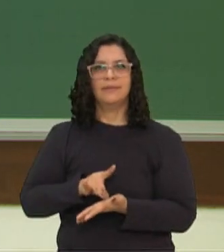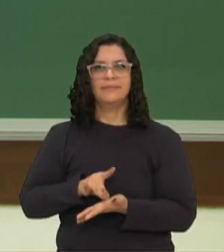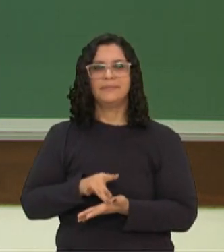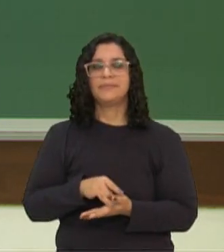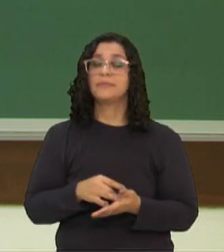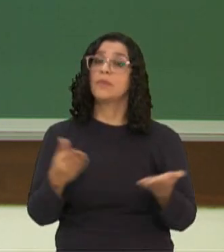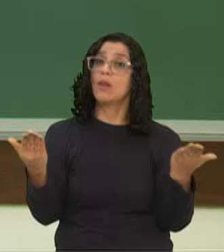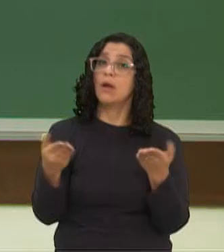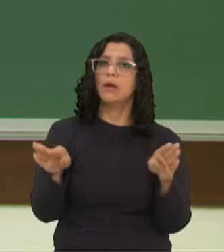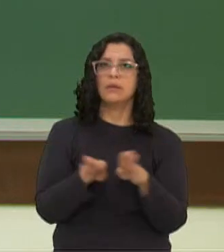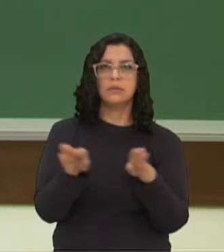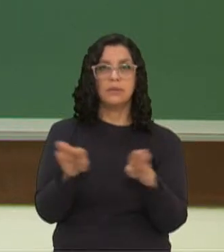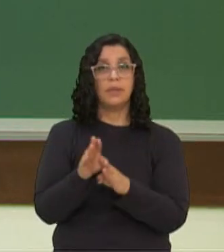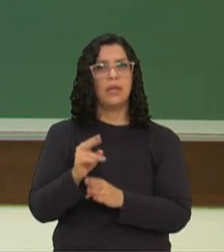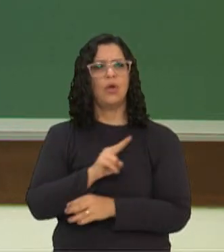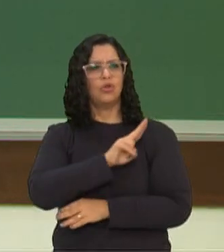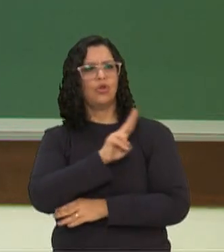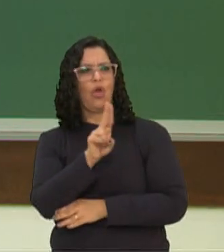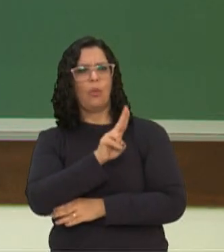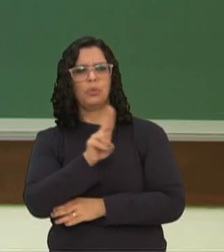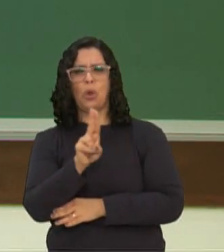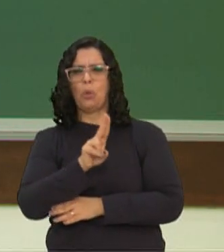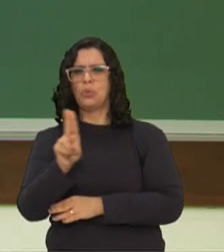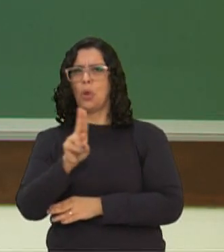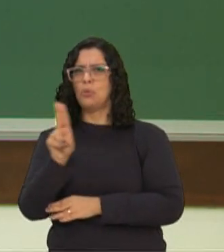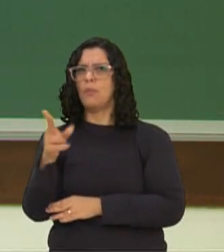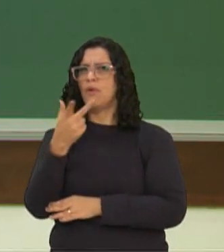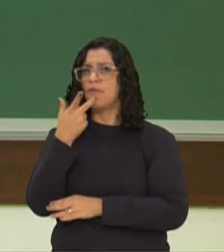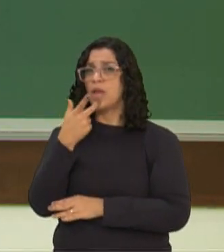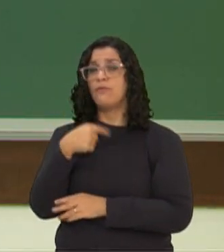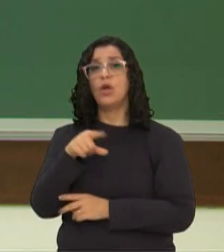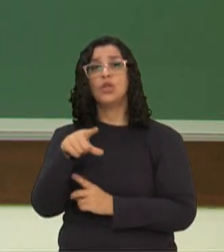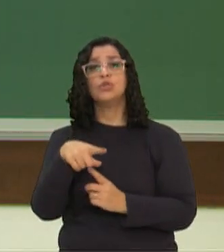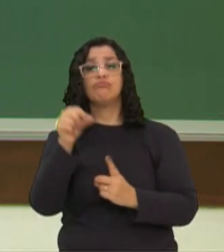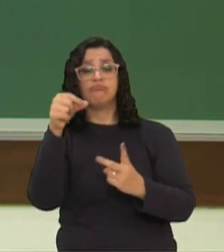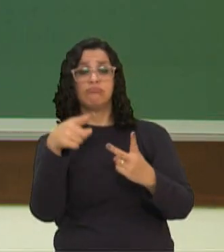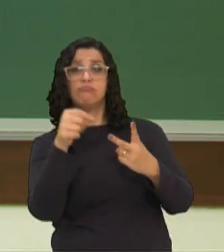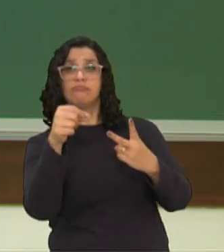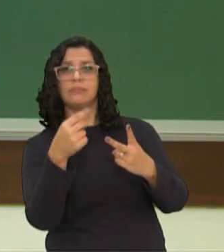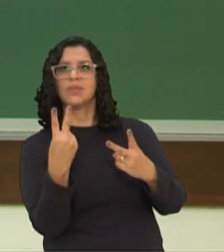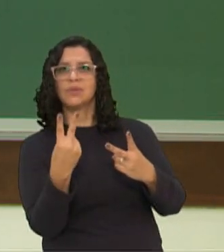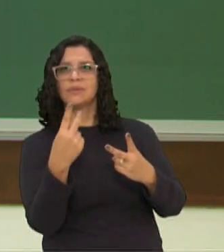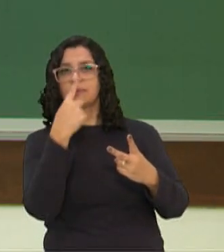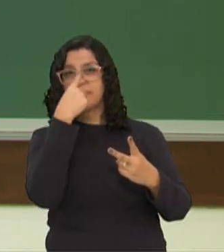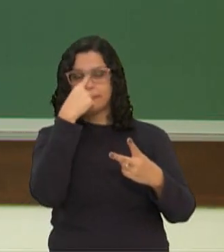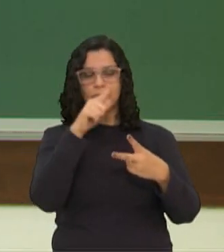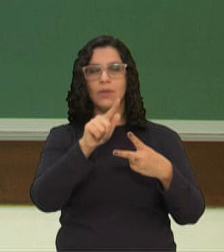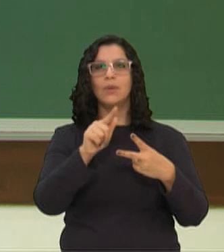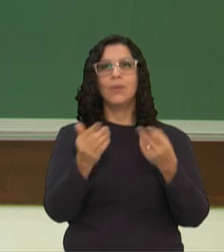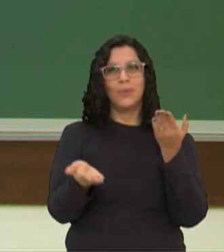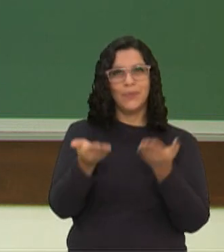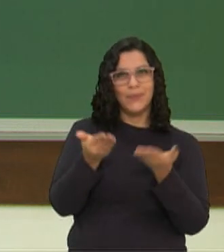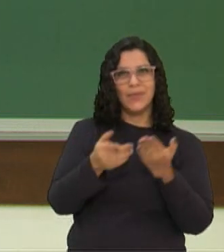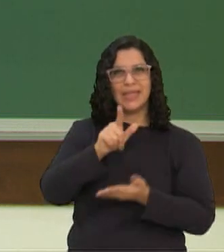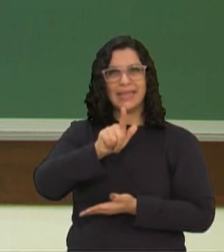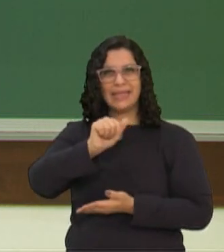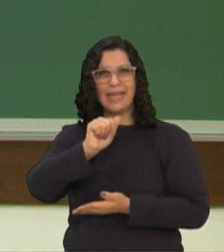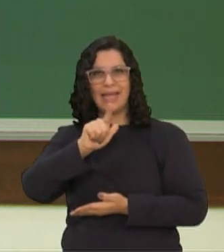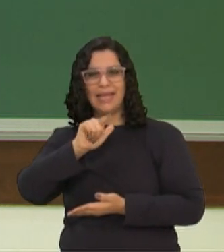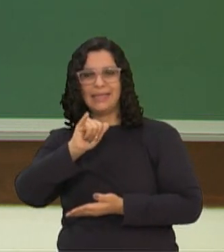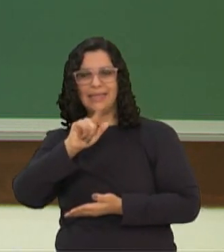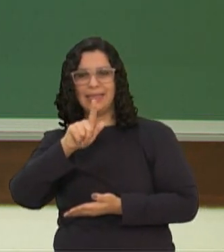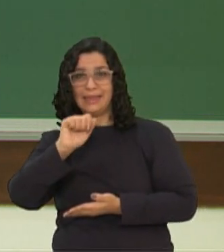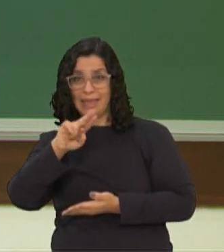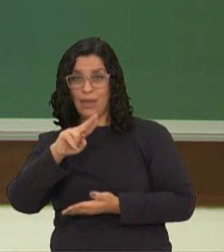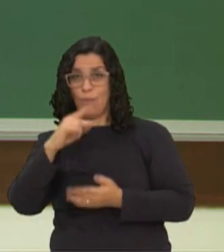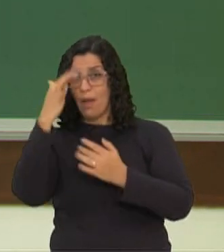Então vejam que entre os nomes que a gente abordou aqui, eu vou destacar dois grandes nomes, que o primeiro é o nome do Galileu Galilei, que ele vai fazer todas